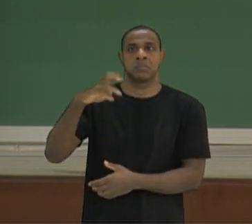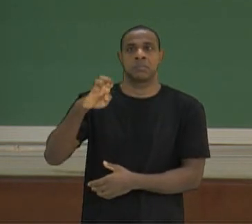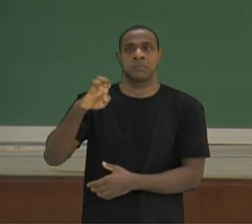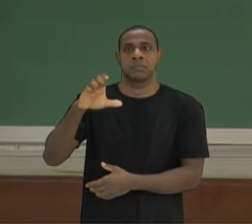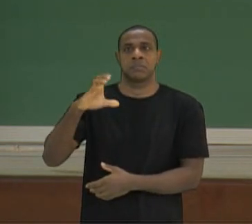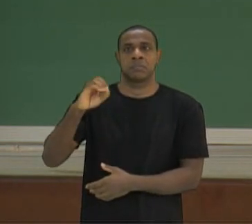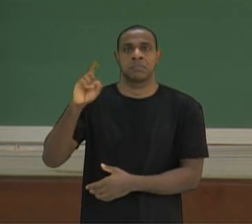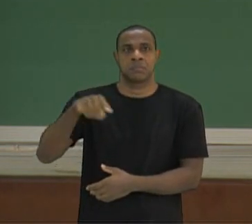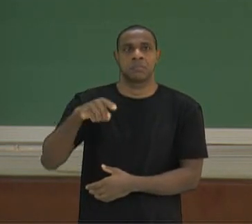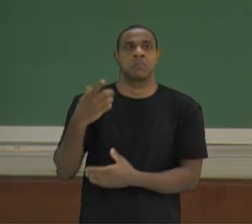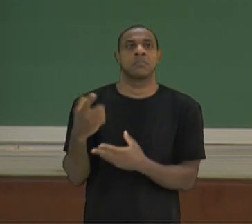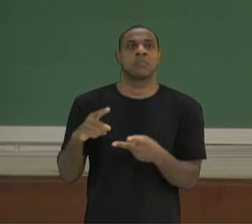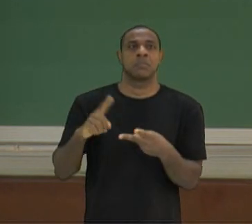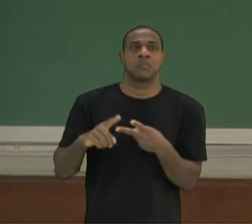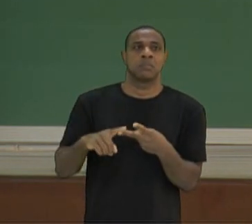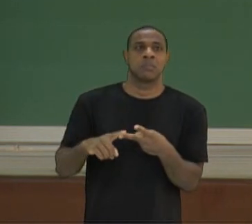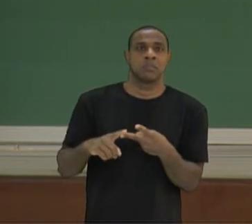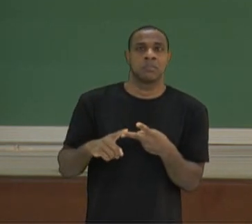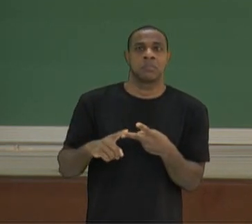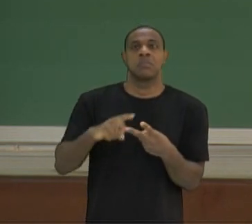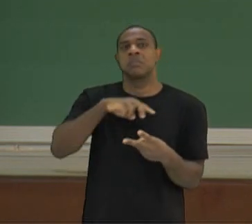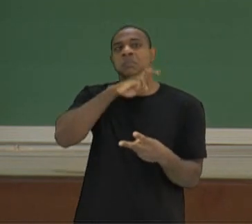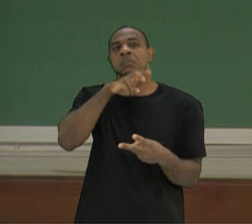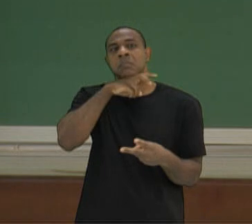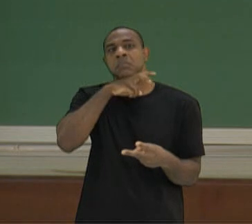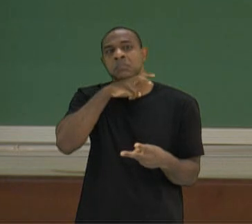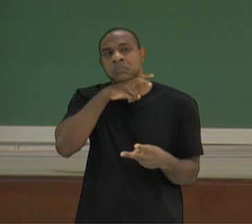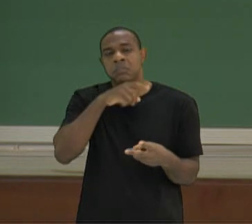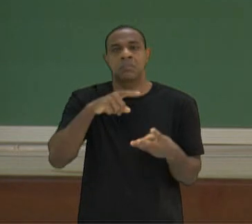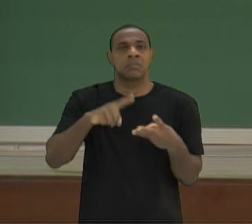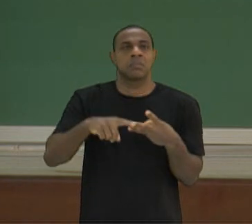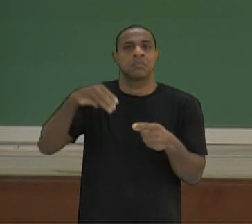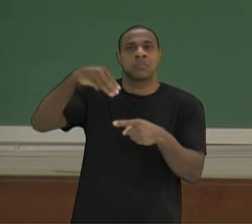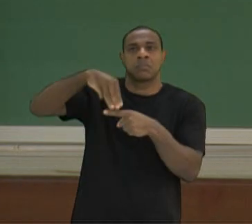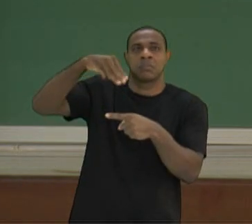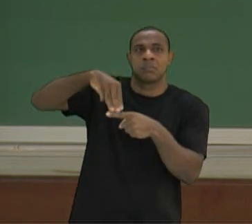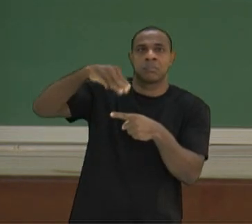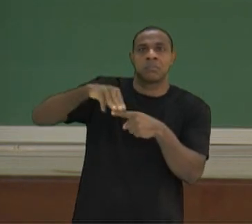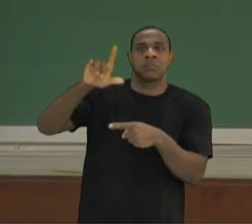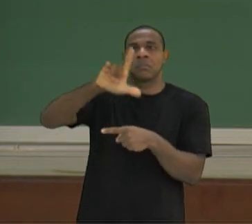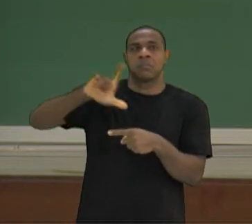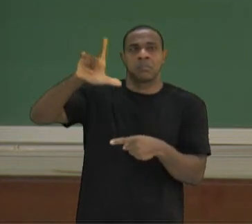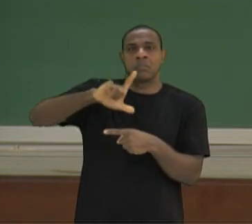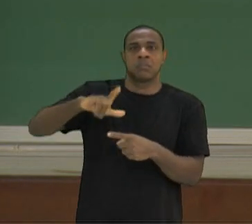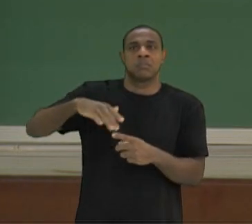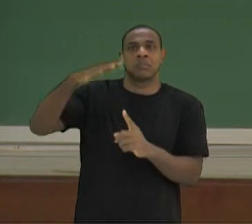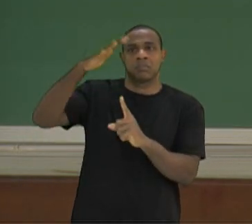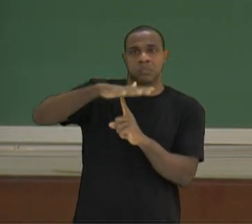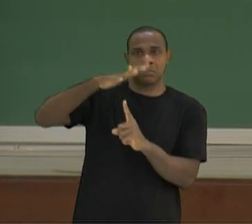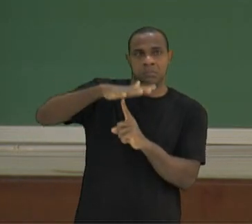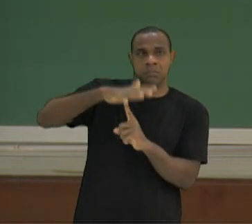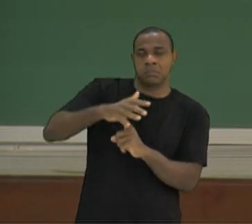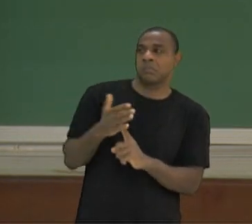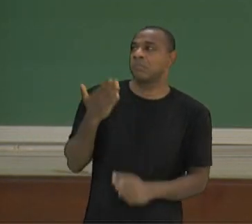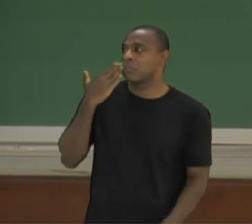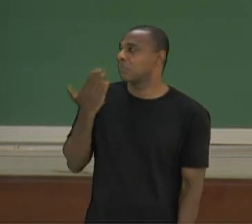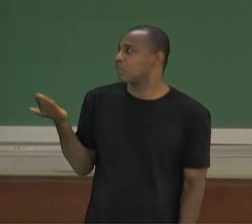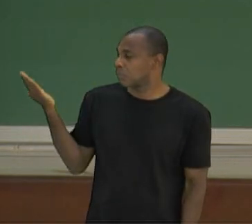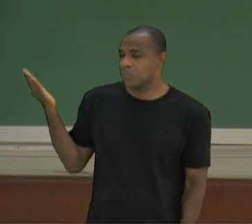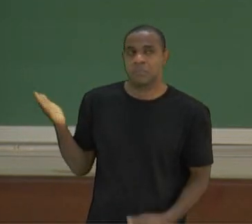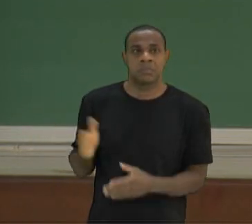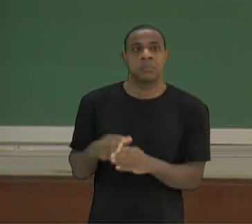em Santa Catarina, como Cascavel, Maringá, Londrina, no Paraná, certo?